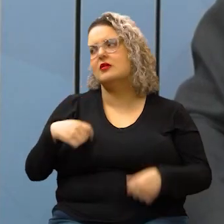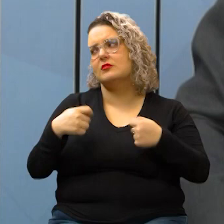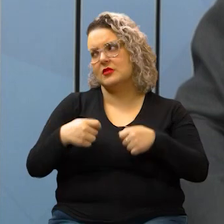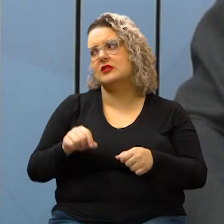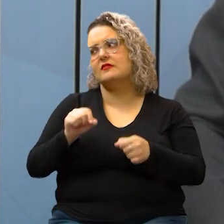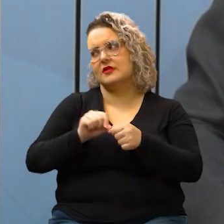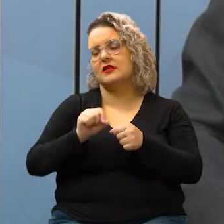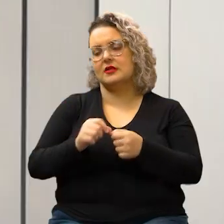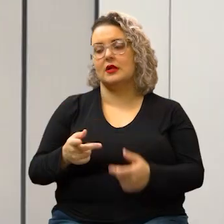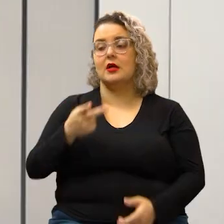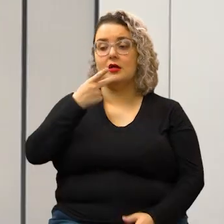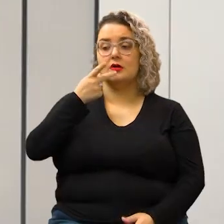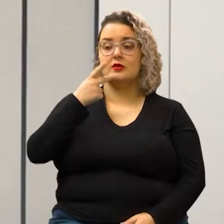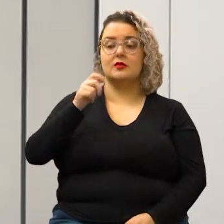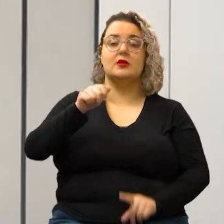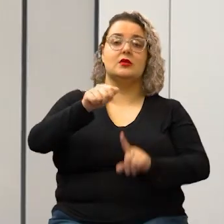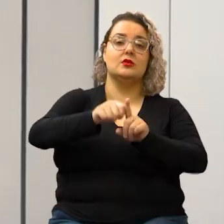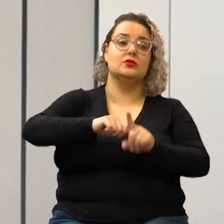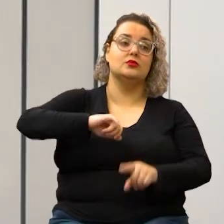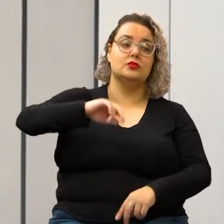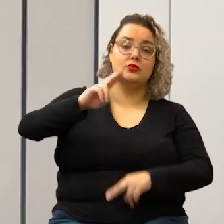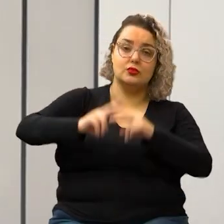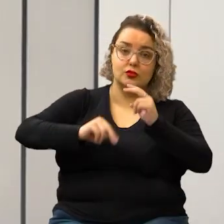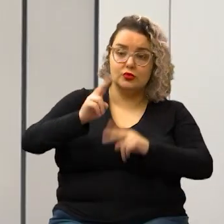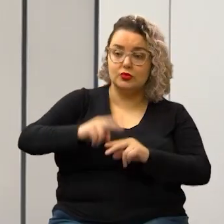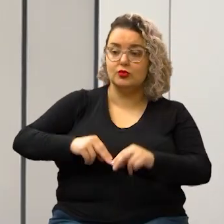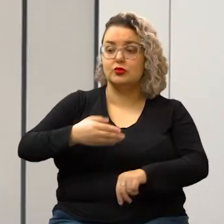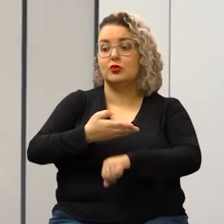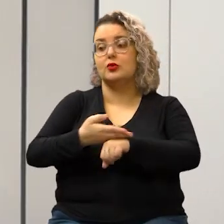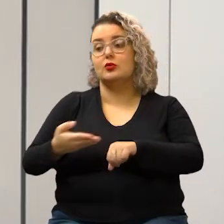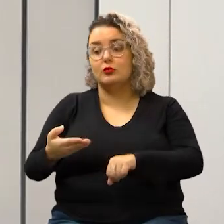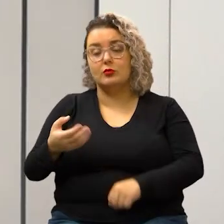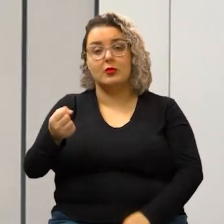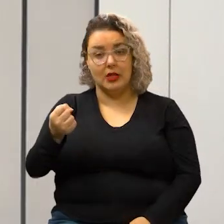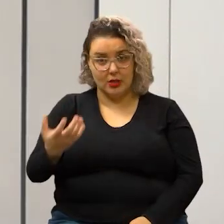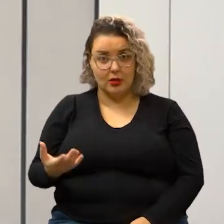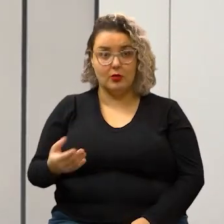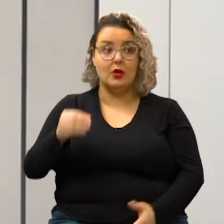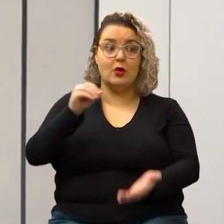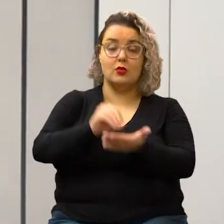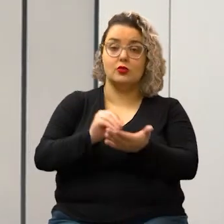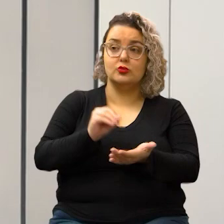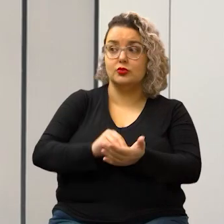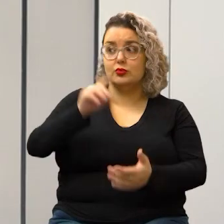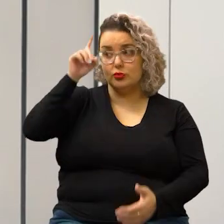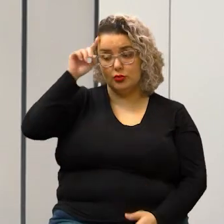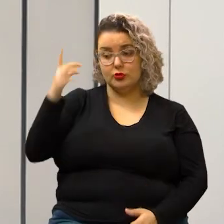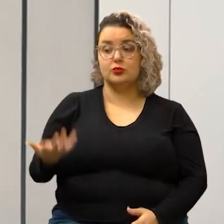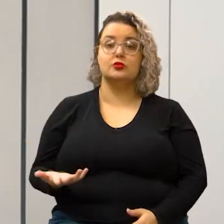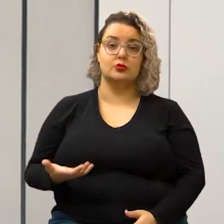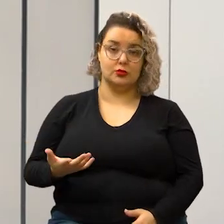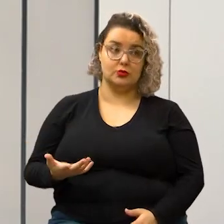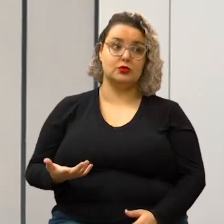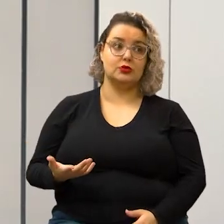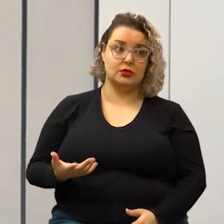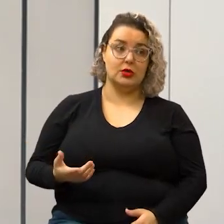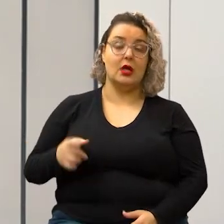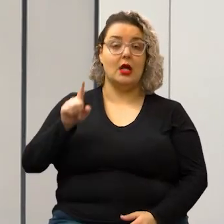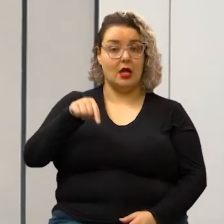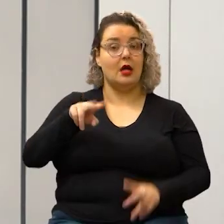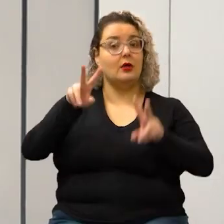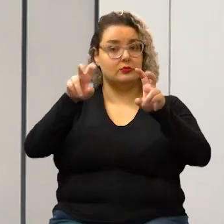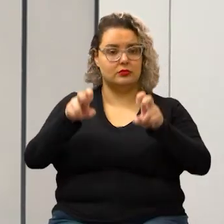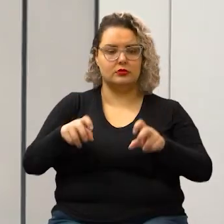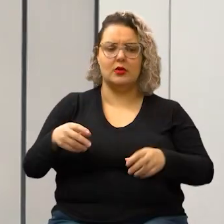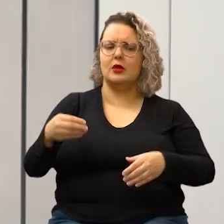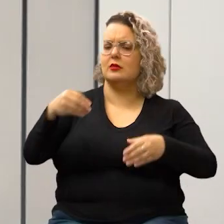A gente está falando do Junho Branco, hoje é o último dia de junho, mas este é um tema que com certeza deve ser falado